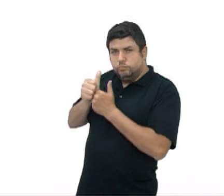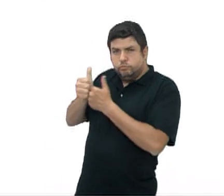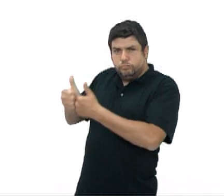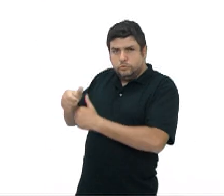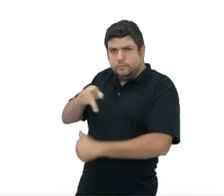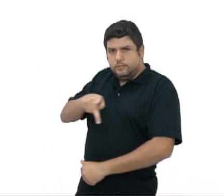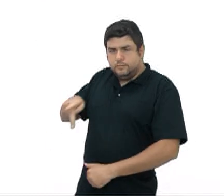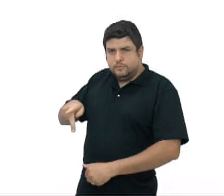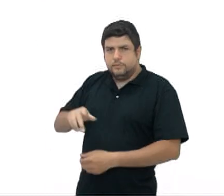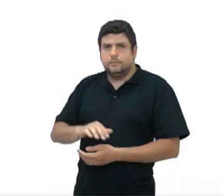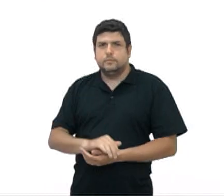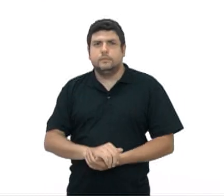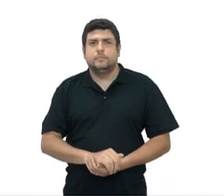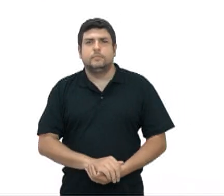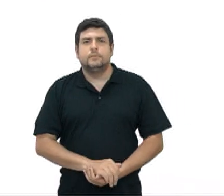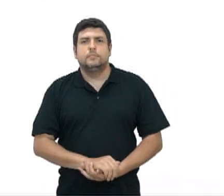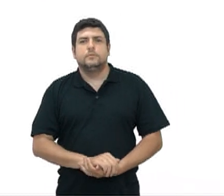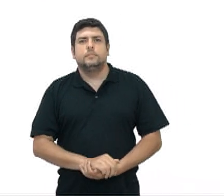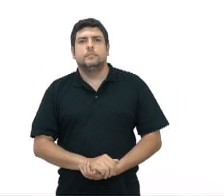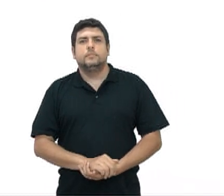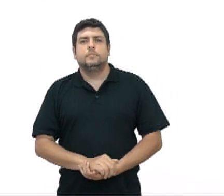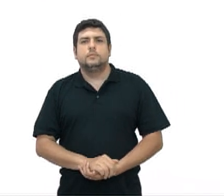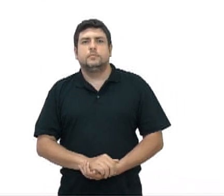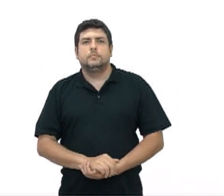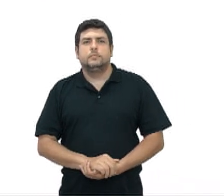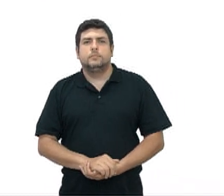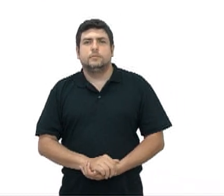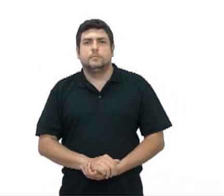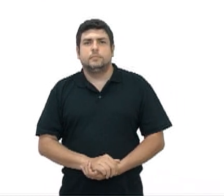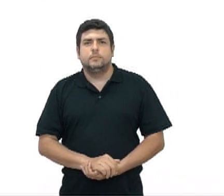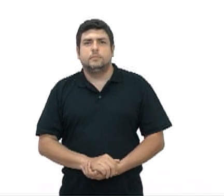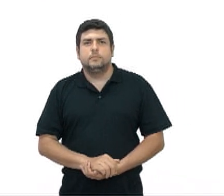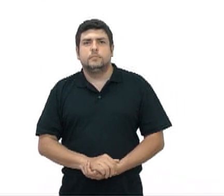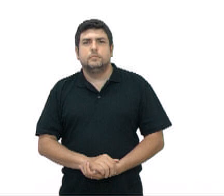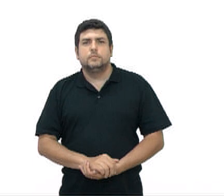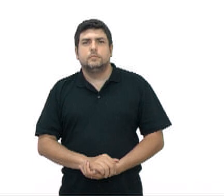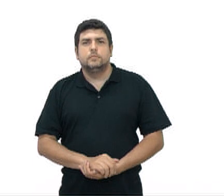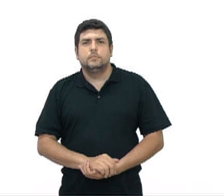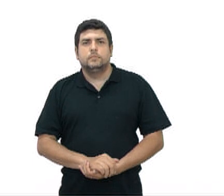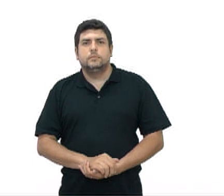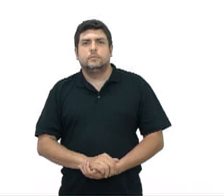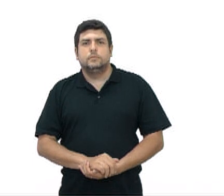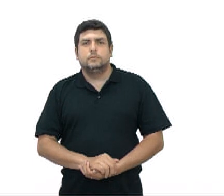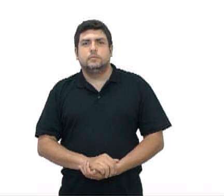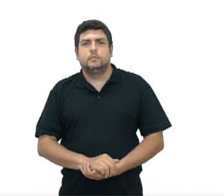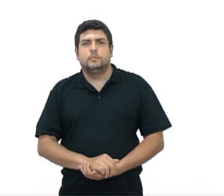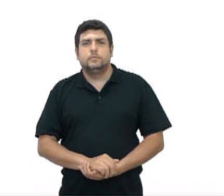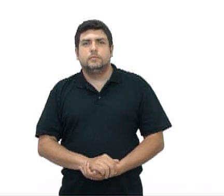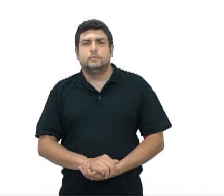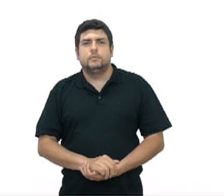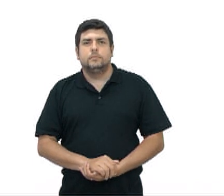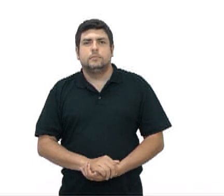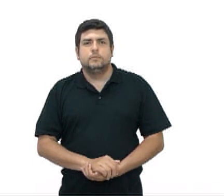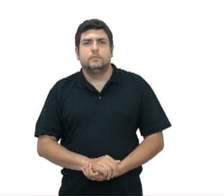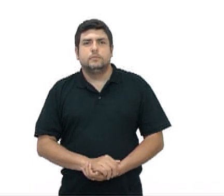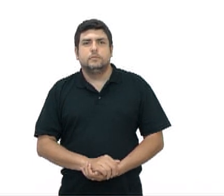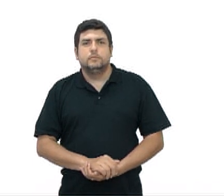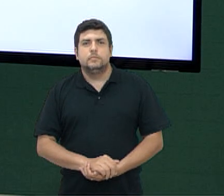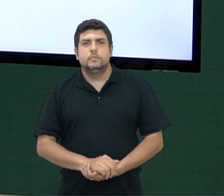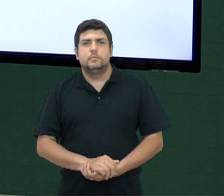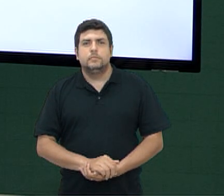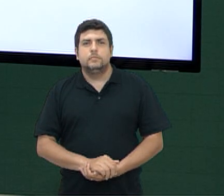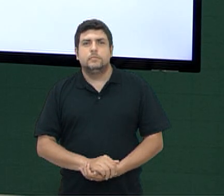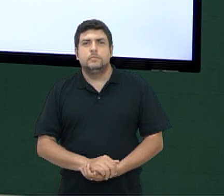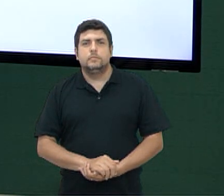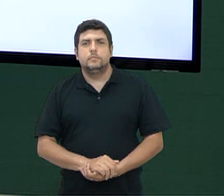200 calorias, divididos então pela minha fonte quente, que vale 400 calorias. Avançando, precisamos então resolver